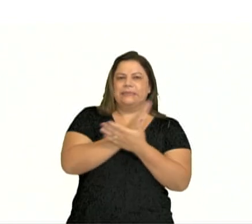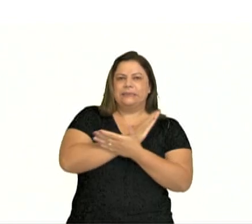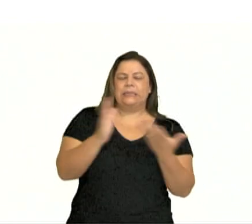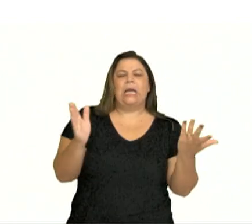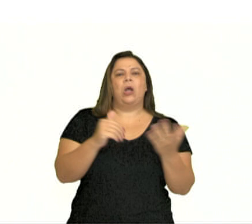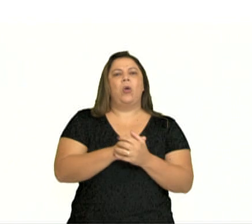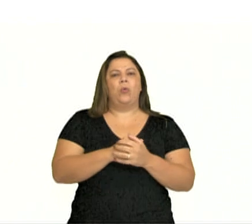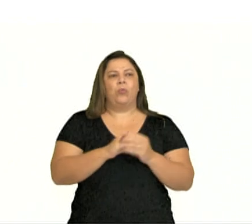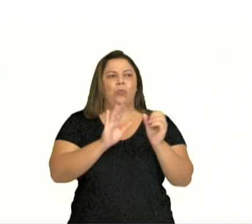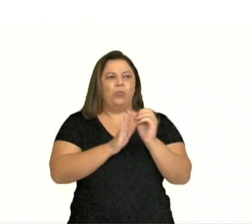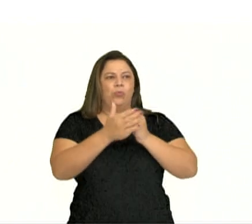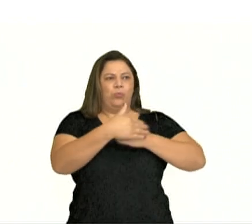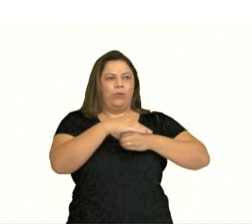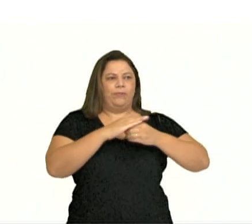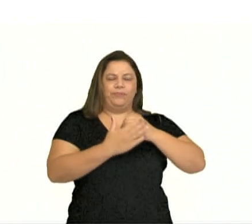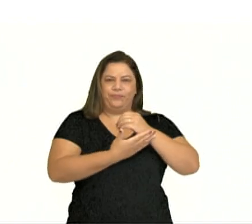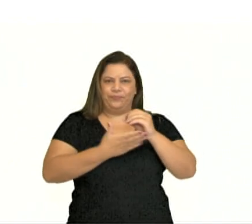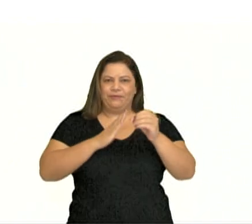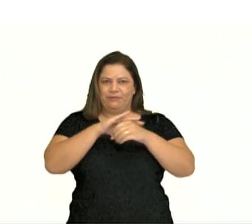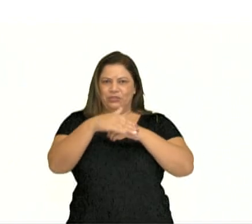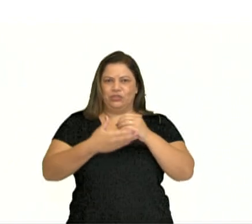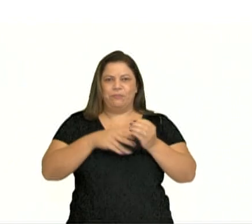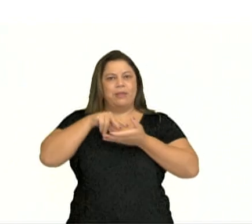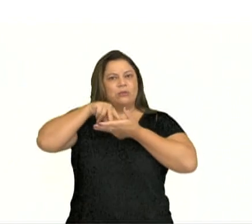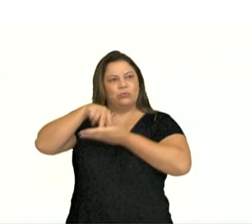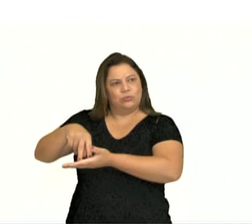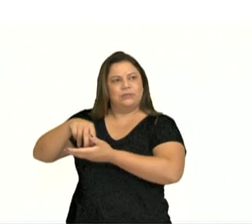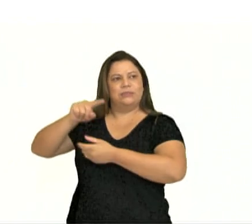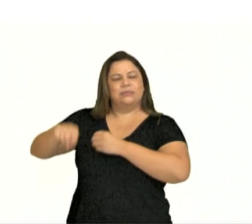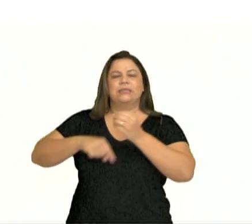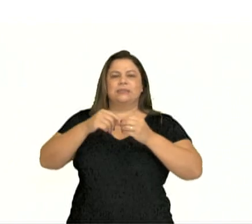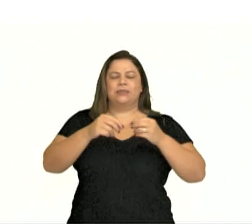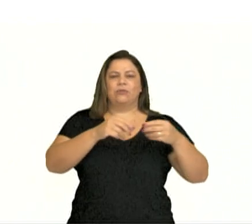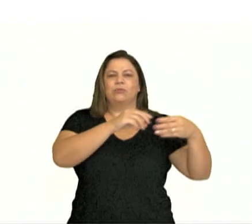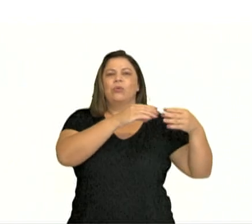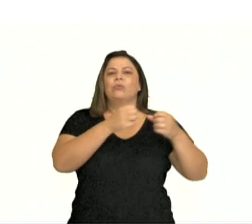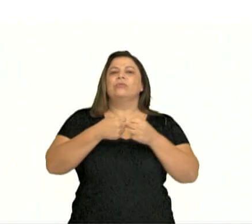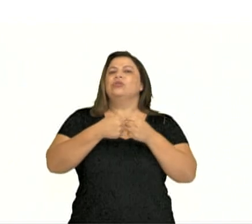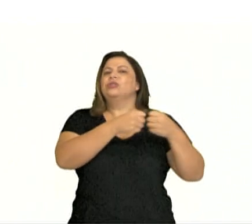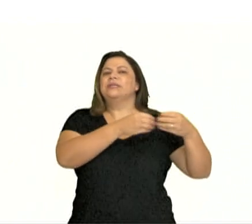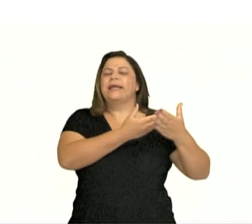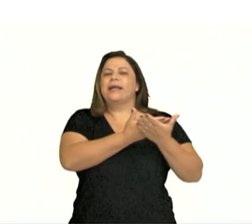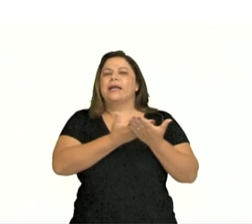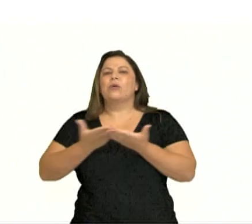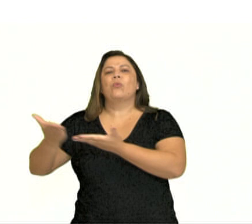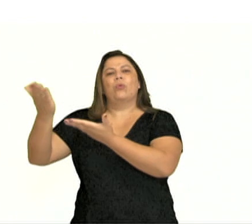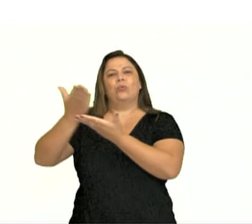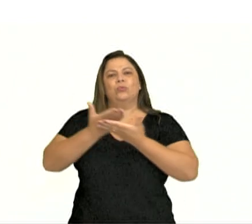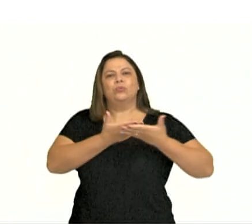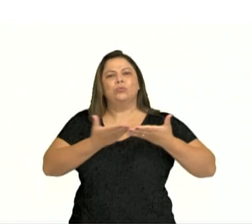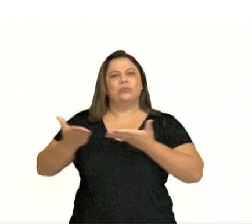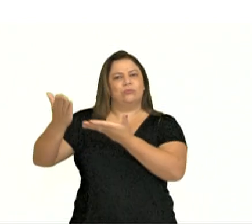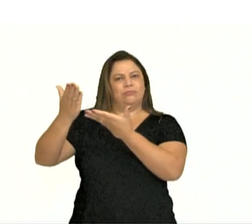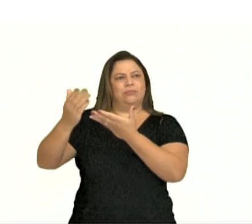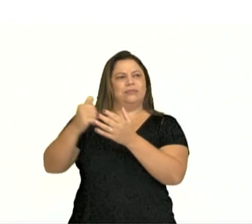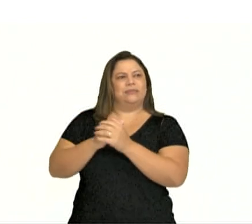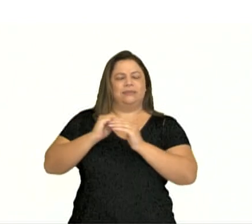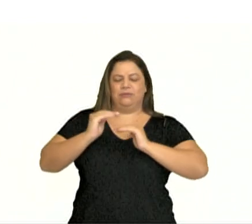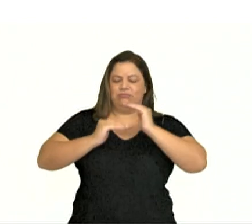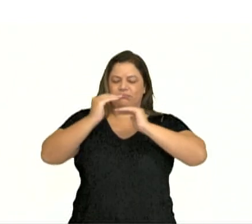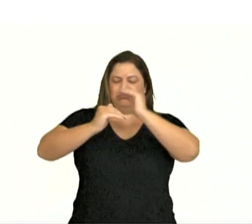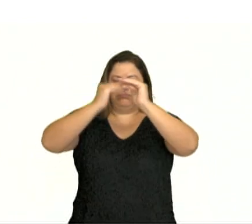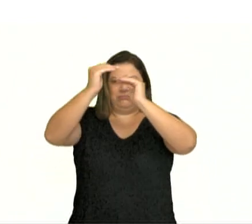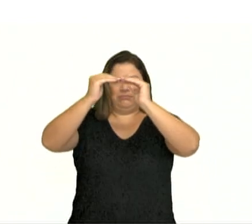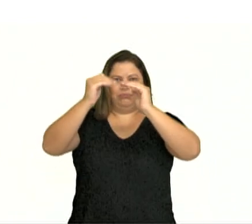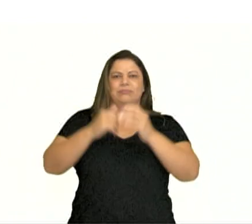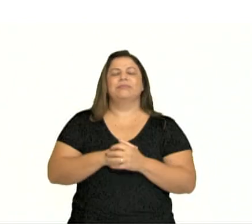de revestimento, de sustentação, de condução e de crescimento. Lembram daquela pergunta inicial